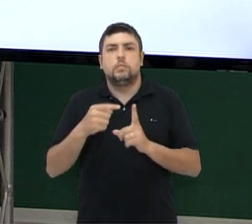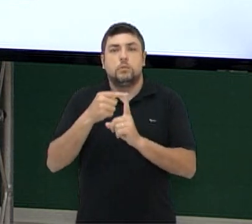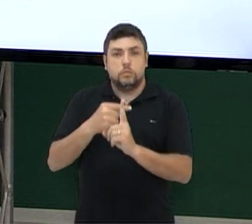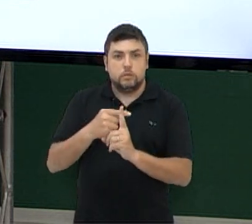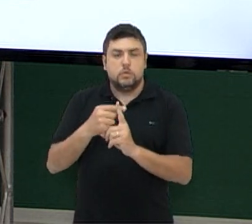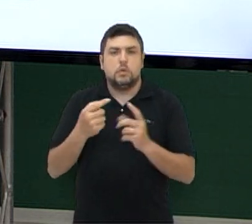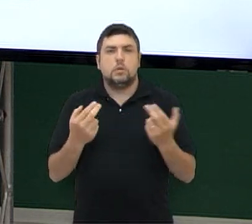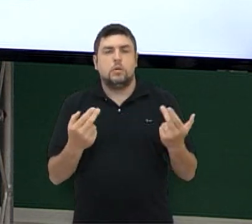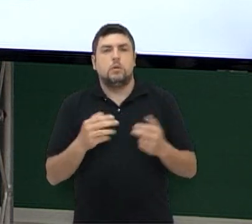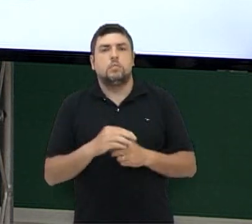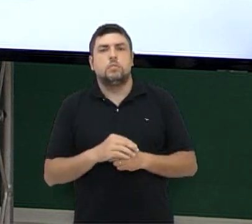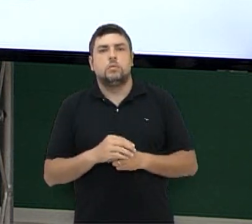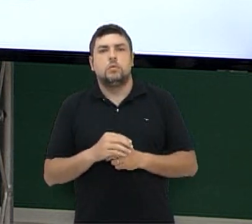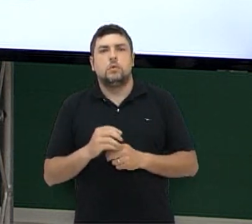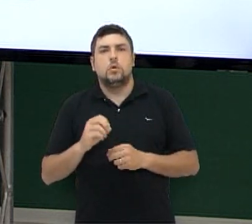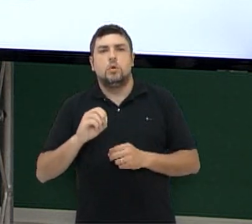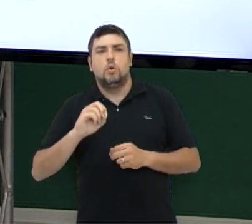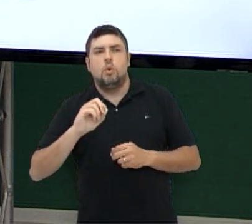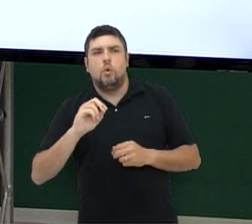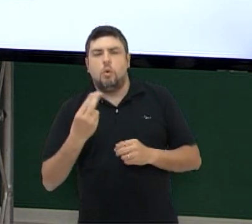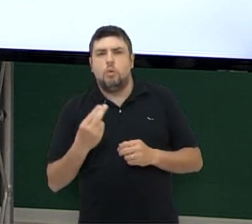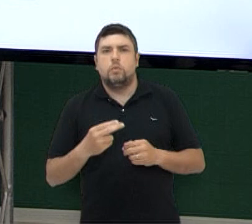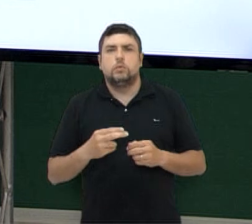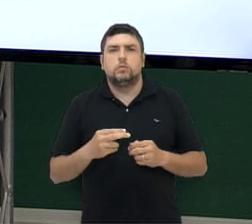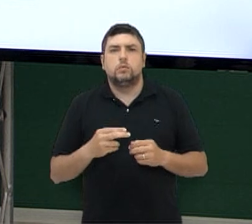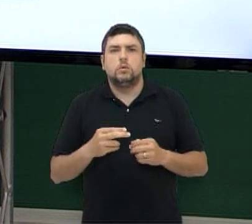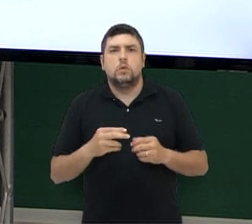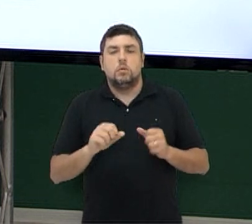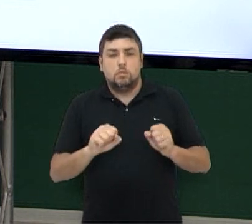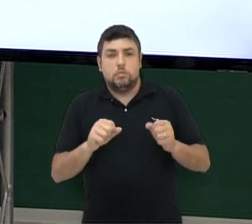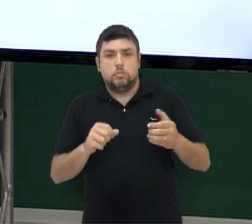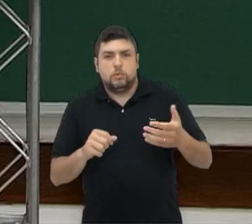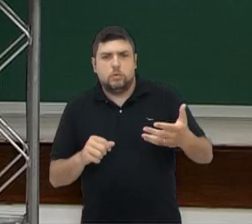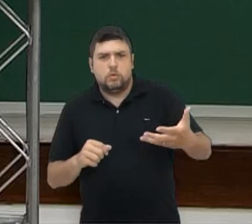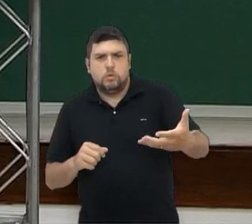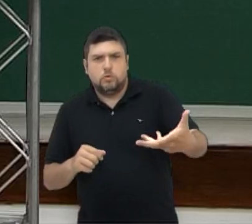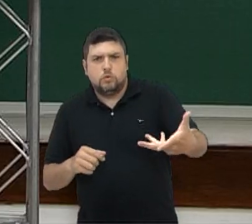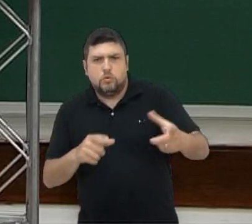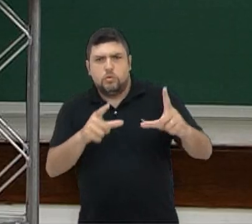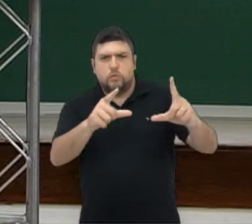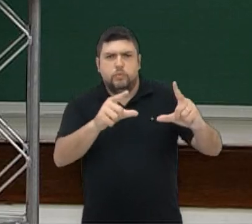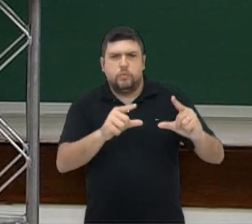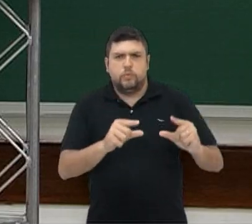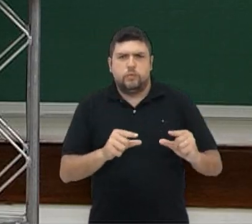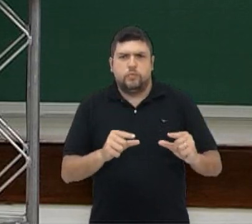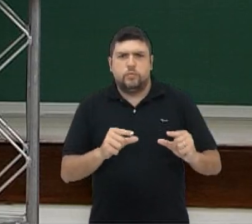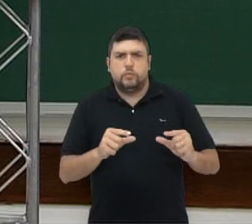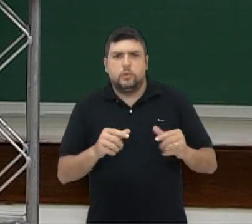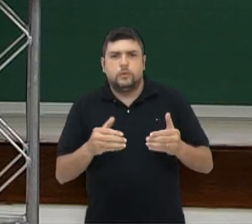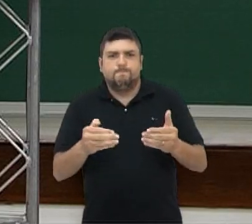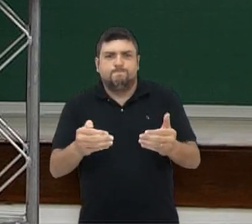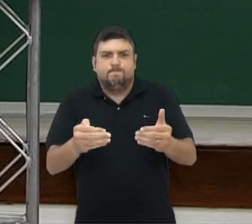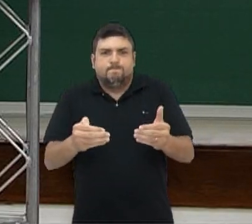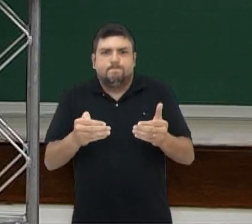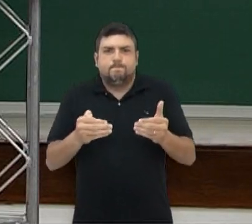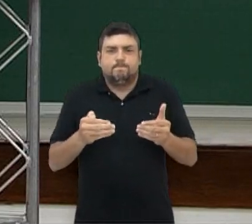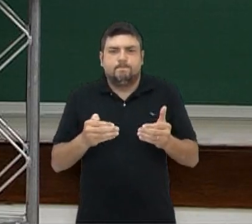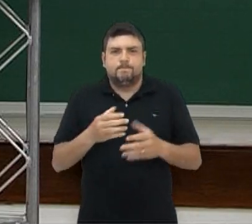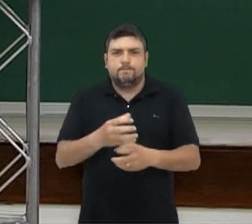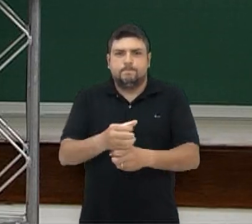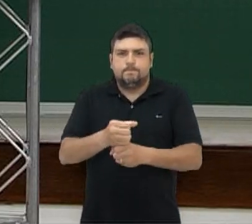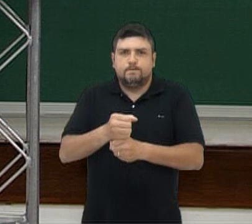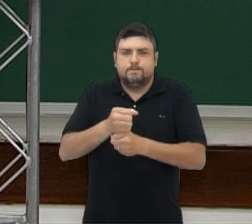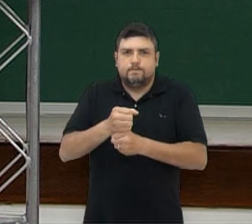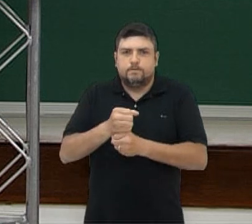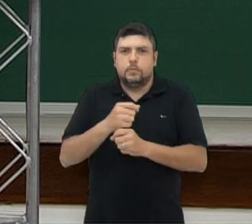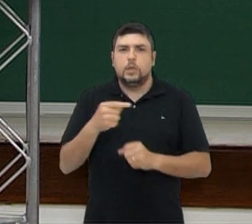a velocidade negativa e a aceleração também negativa, certo? Então, representa isso, ok? Então, nós temos que